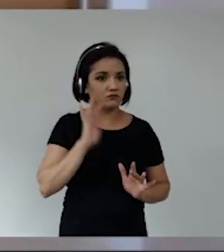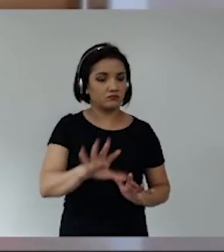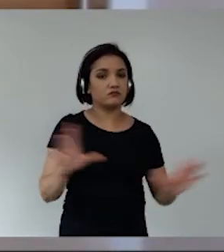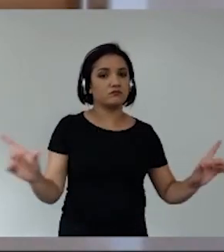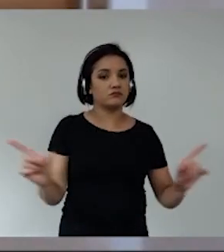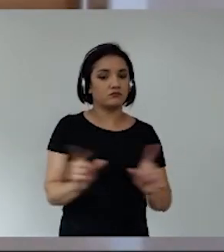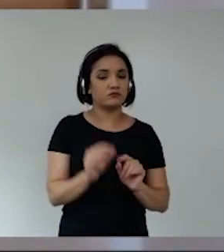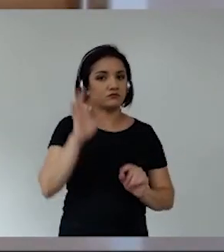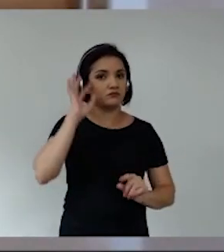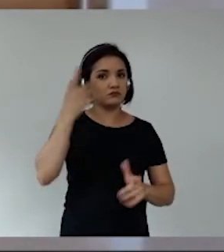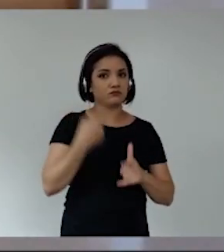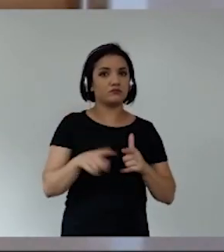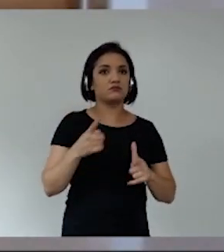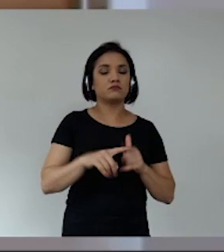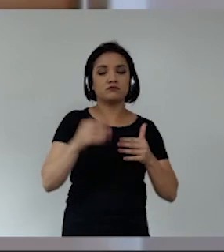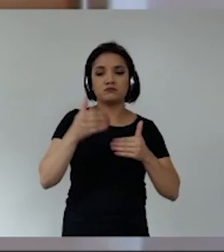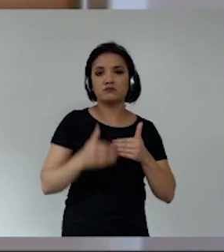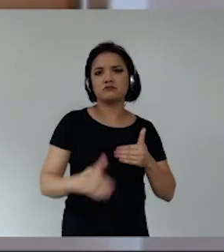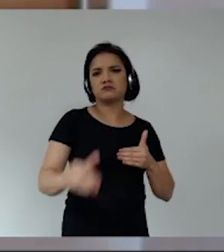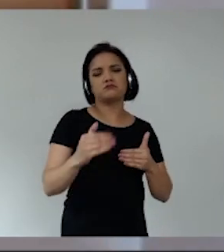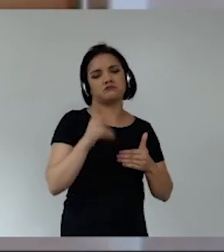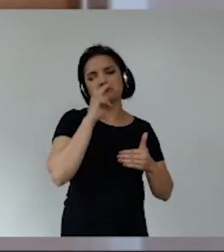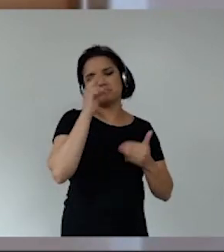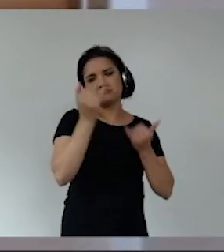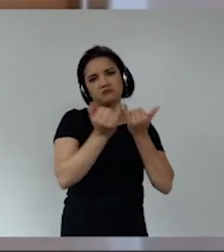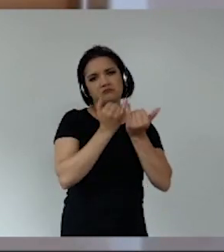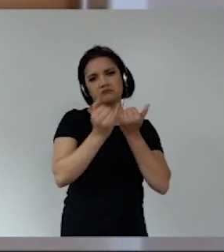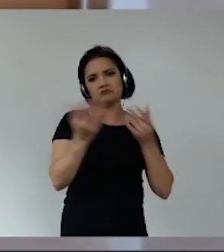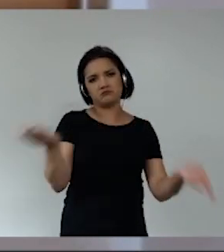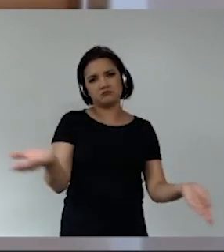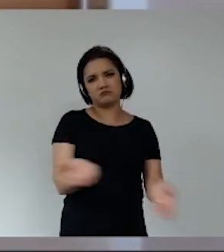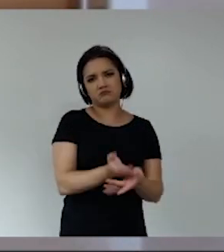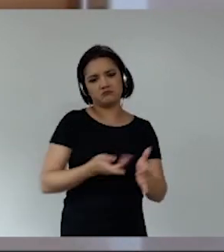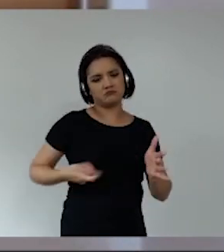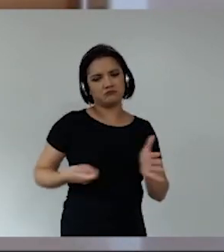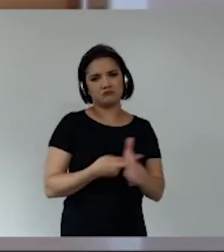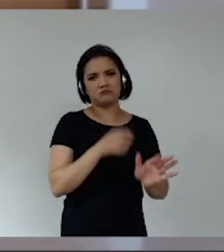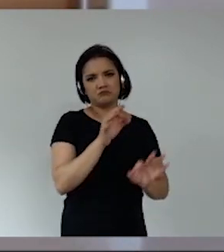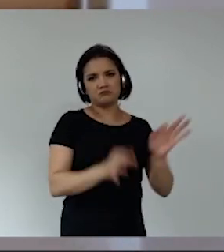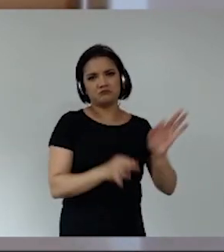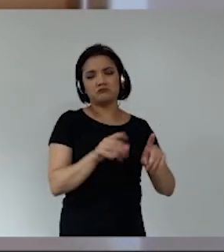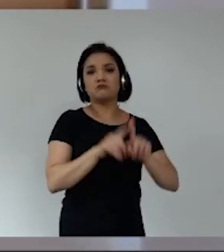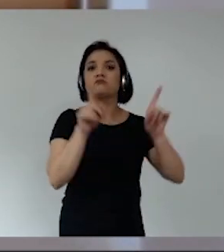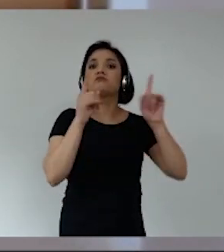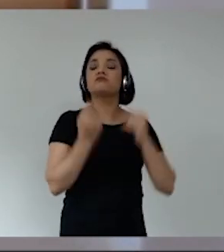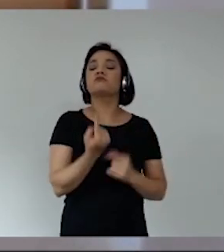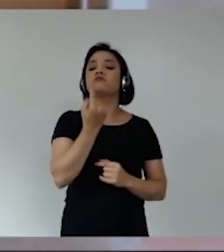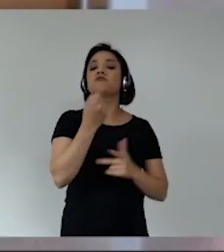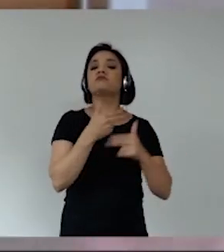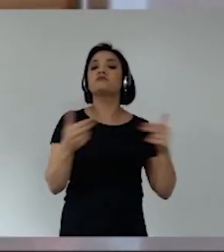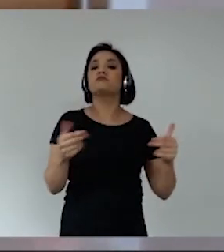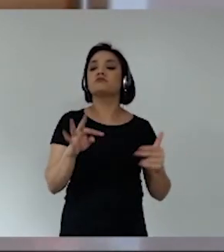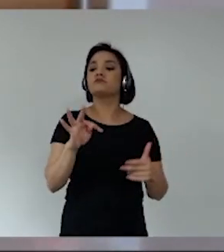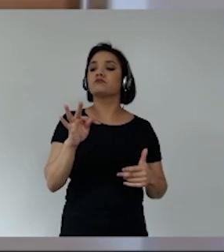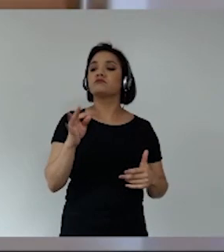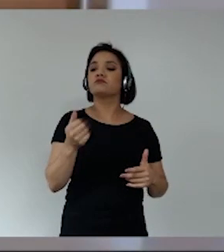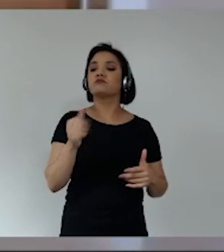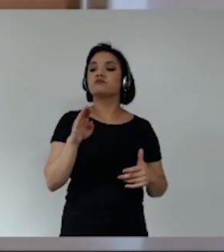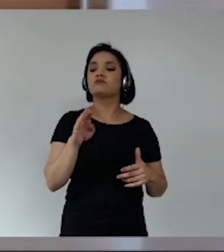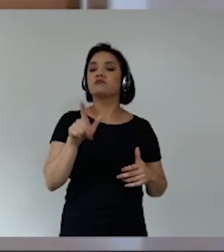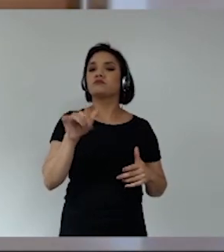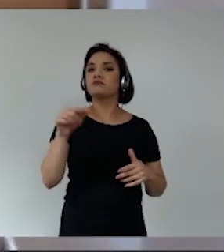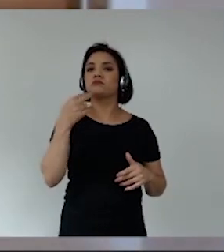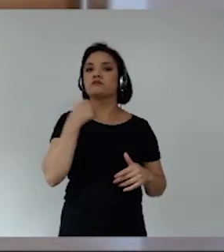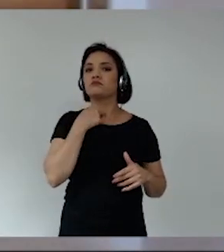Daí para frente, tudo muito se assemelha ao procedimento judicial, com um detalhe: o tabelião não julga.